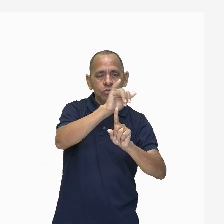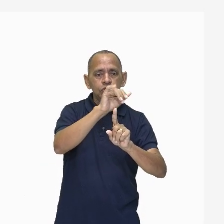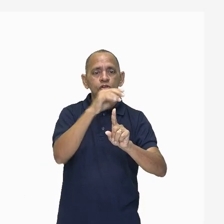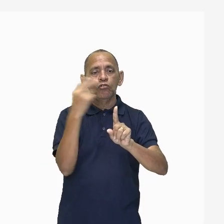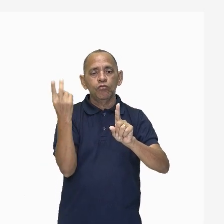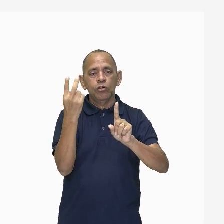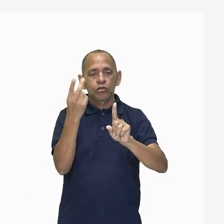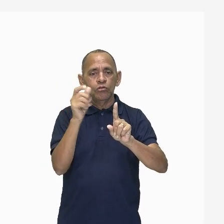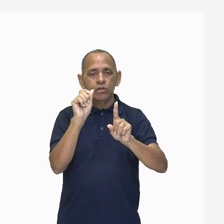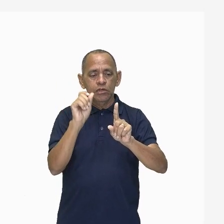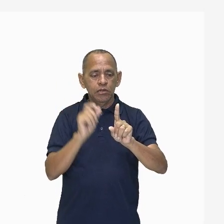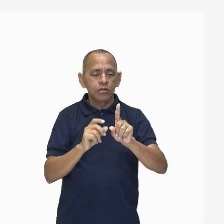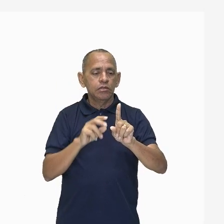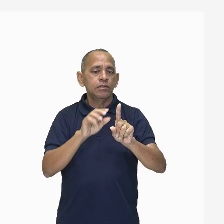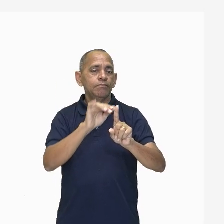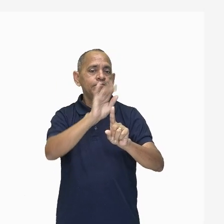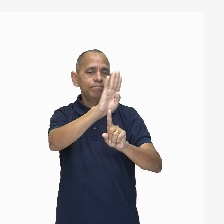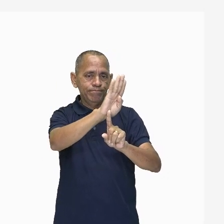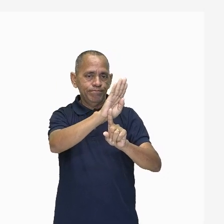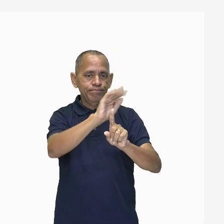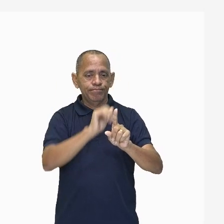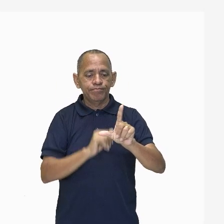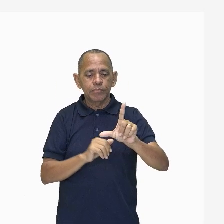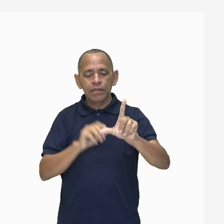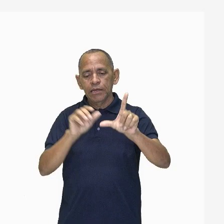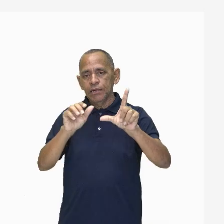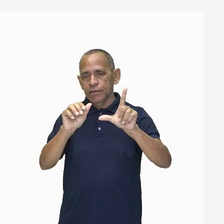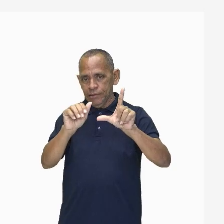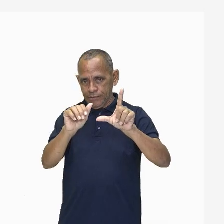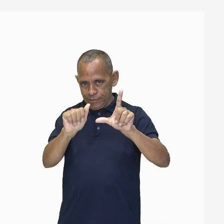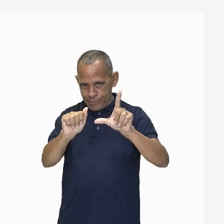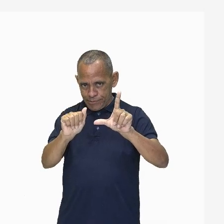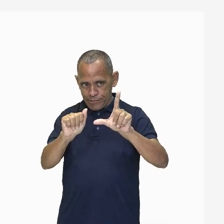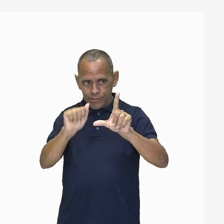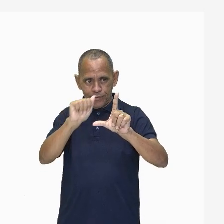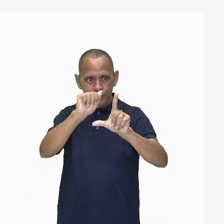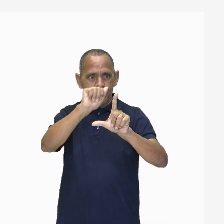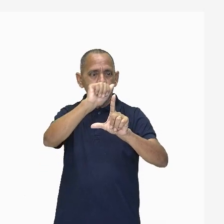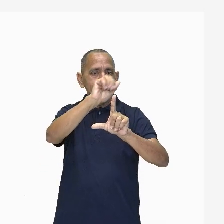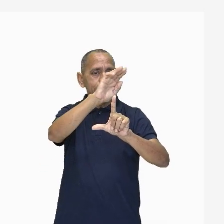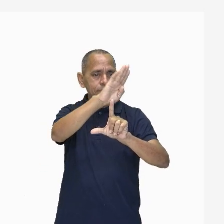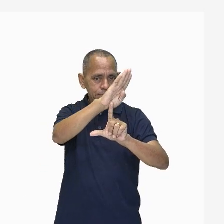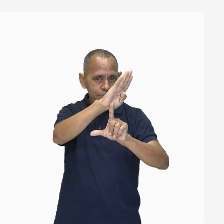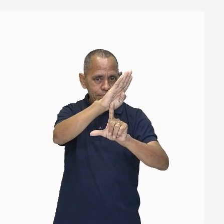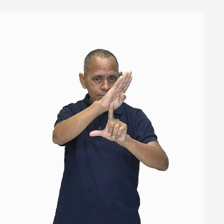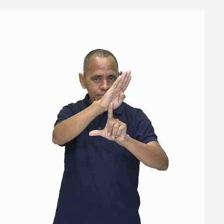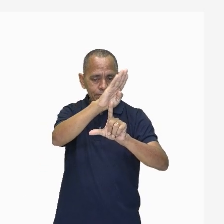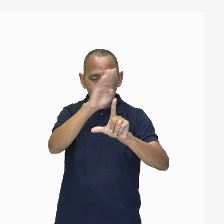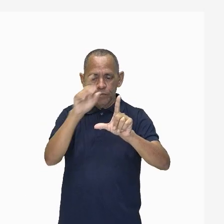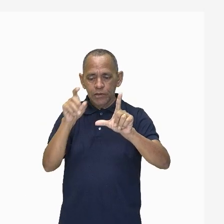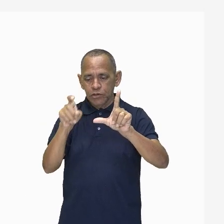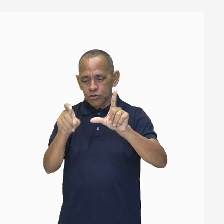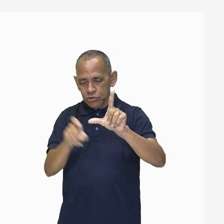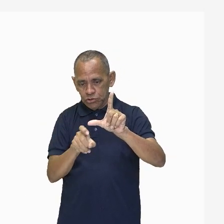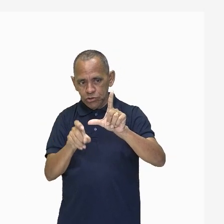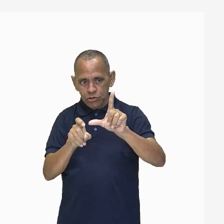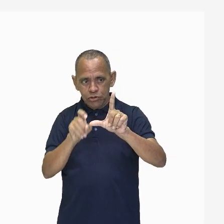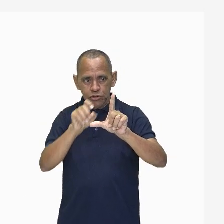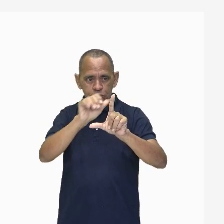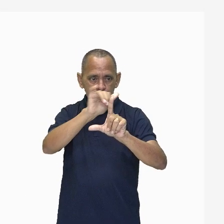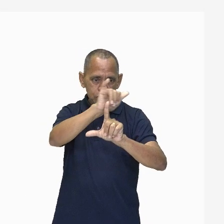cá, observem esse gráfico. Para construir essa reta e traçar essa reta no plano cartesiano, só preciso de 2